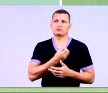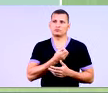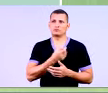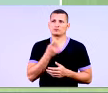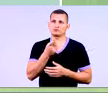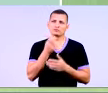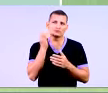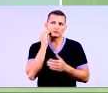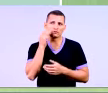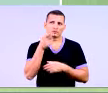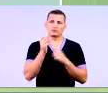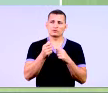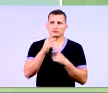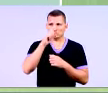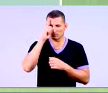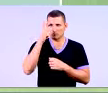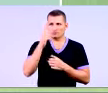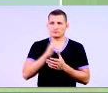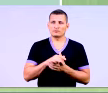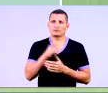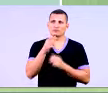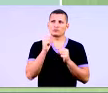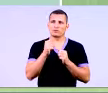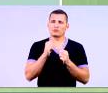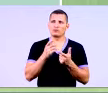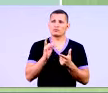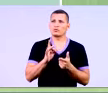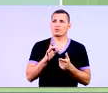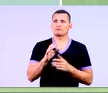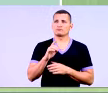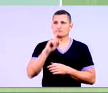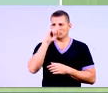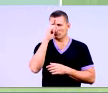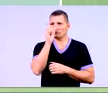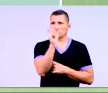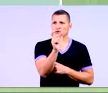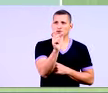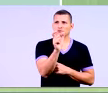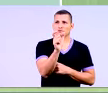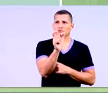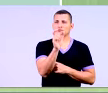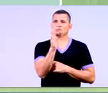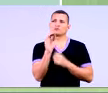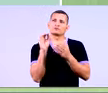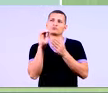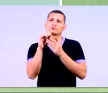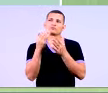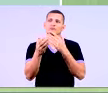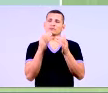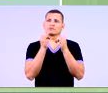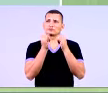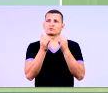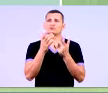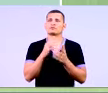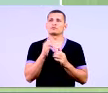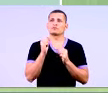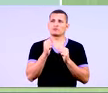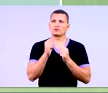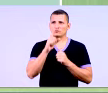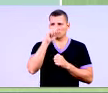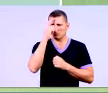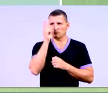isso você pode é simplesmente criar uma variável e atribuir algum valor pra ela eu posso criar